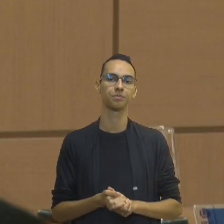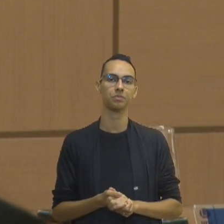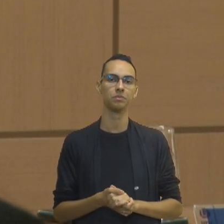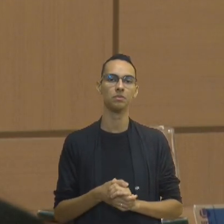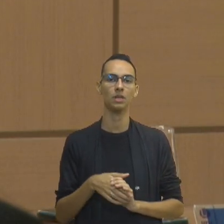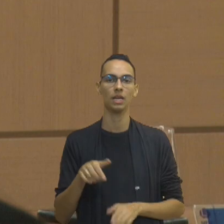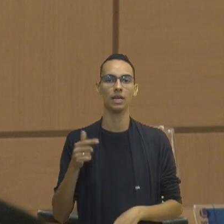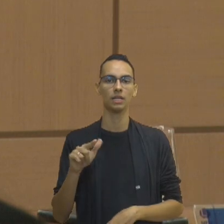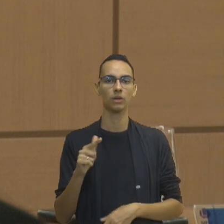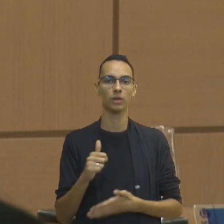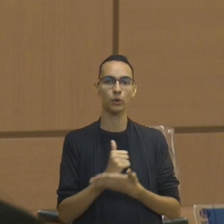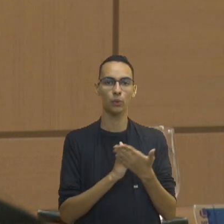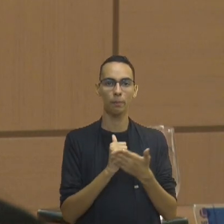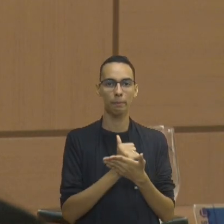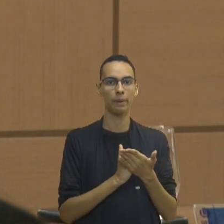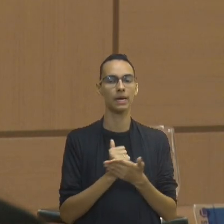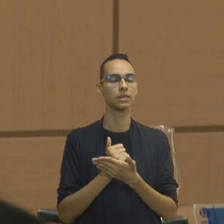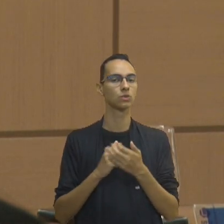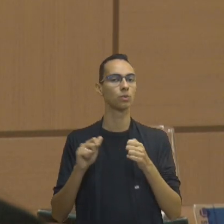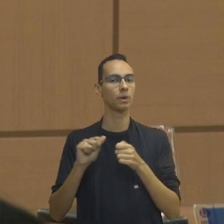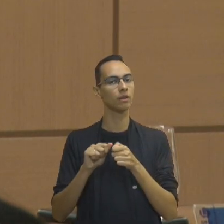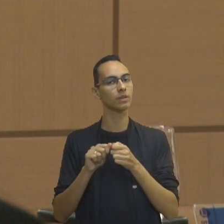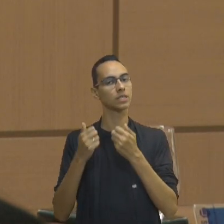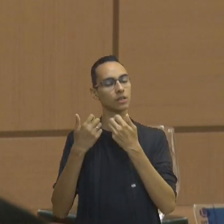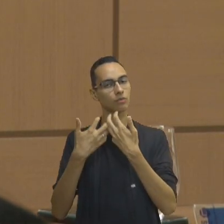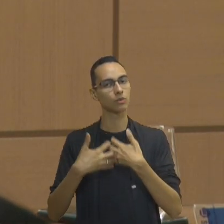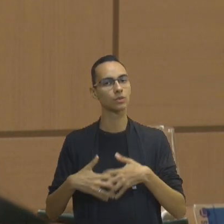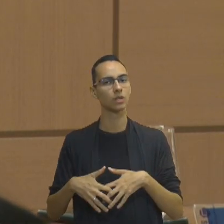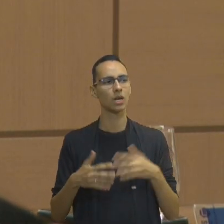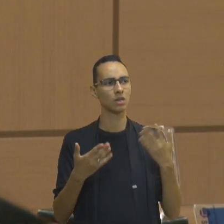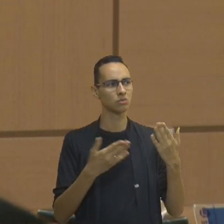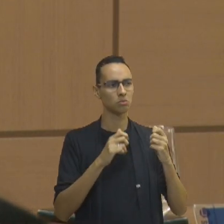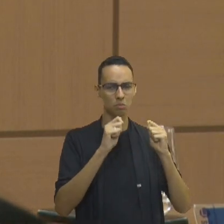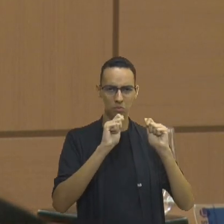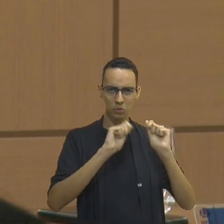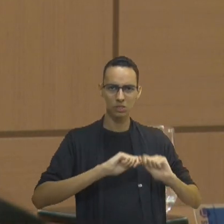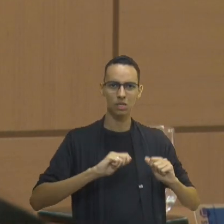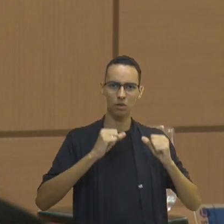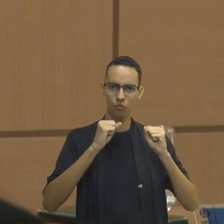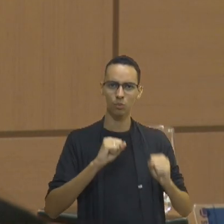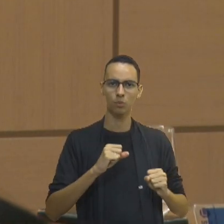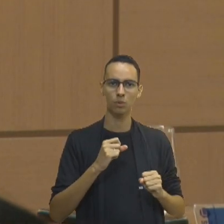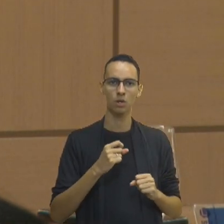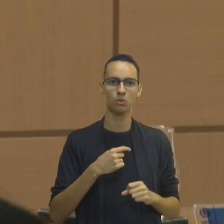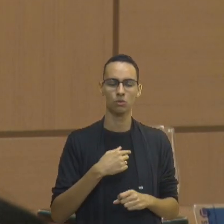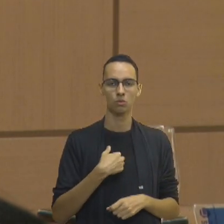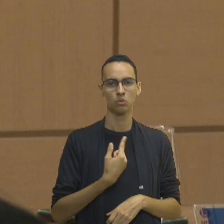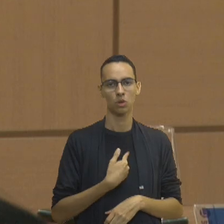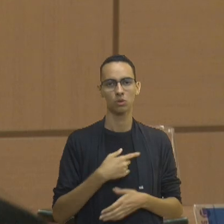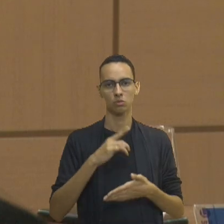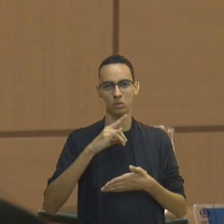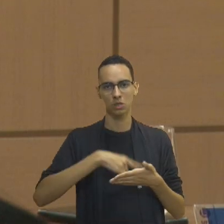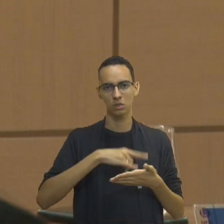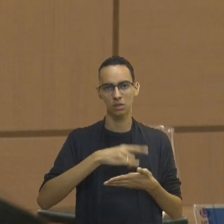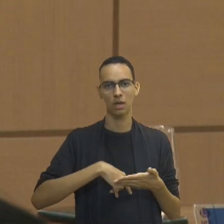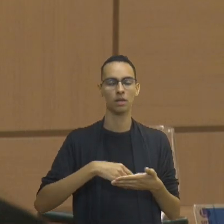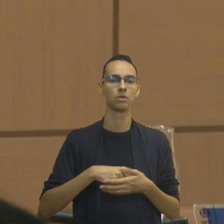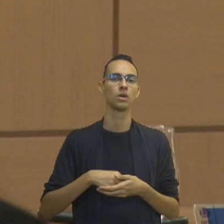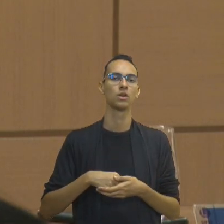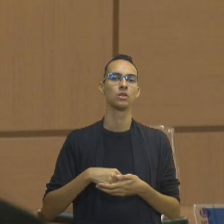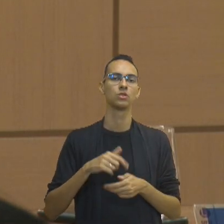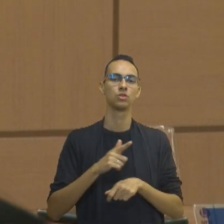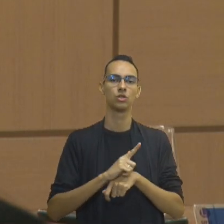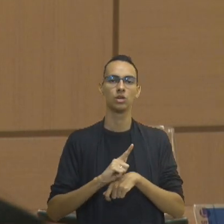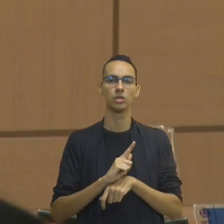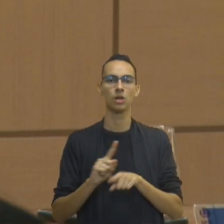o básico para funcionar. Então, isso não é possível, né? Isso aí é nosso atestado de ineficiência de gestão. Então, a gente precisa